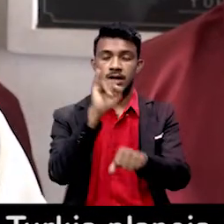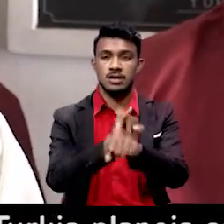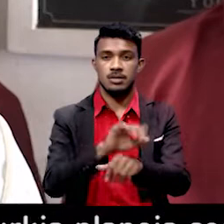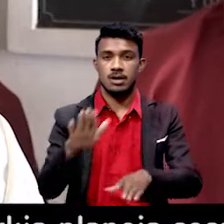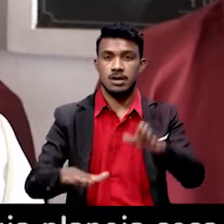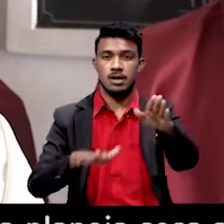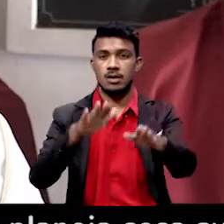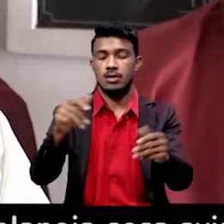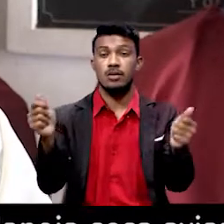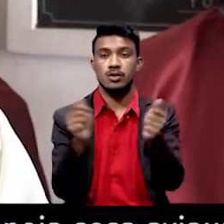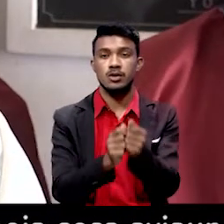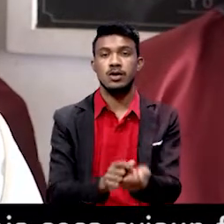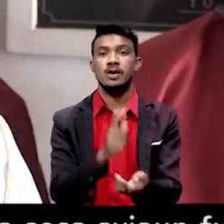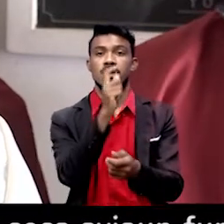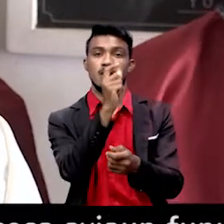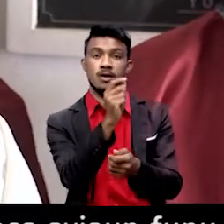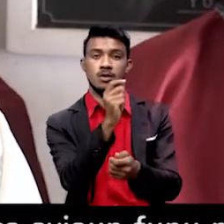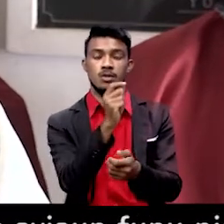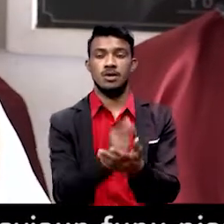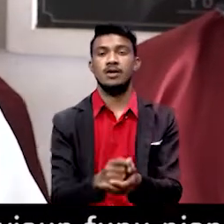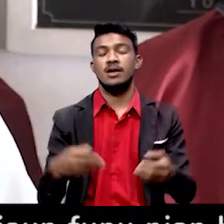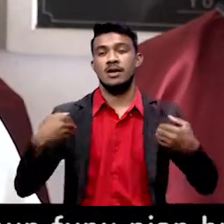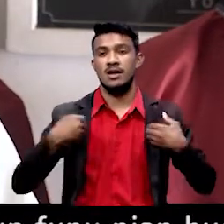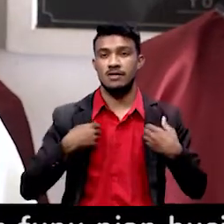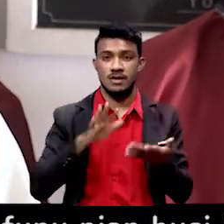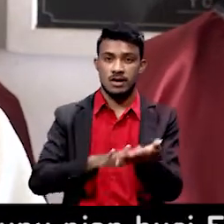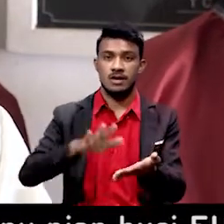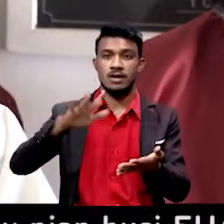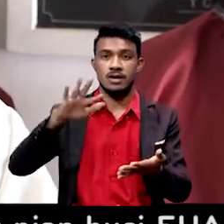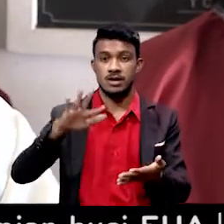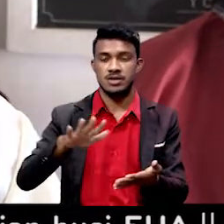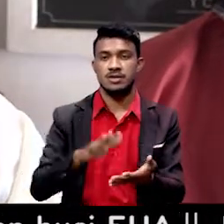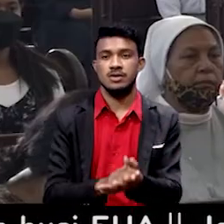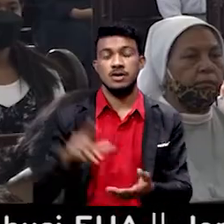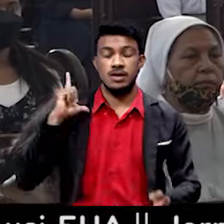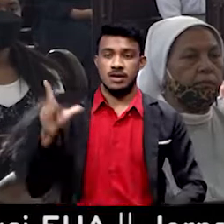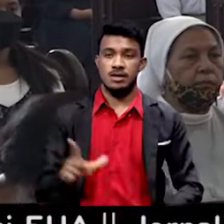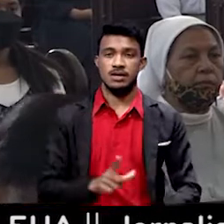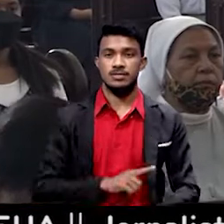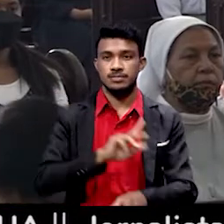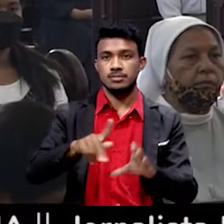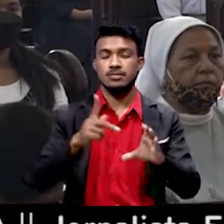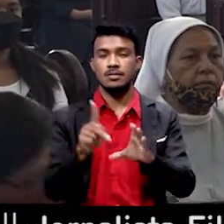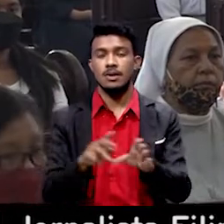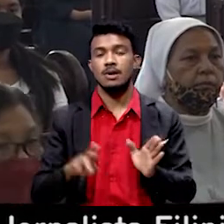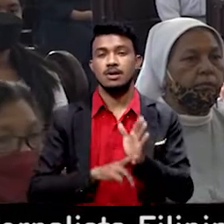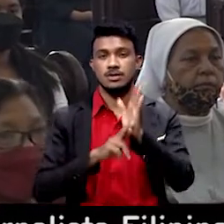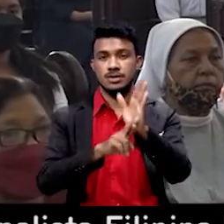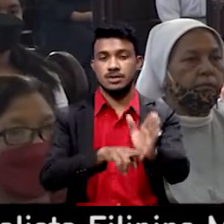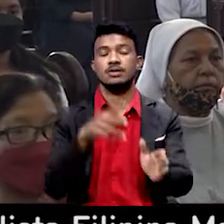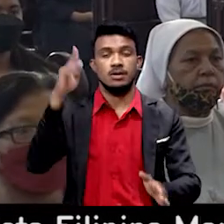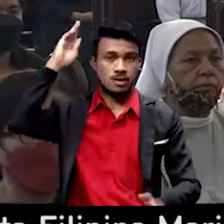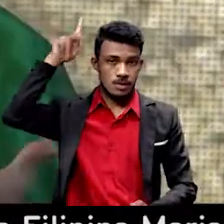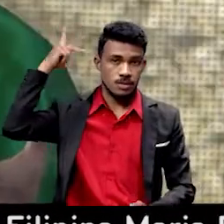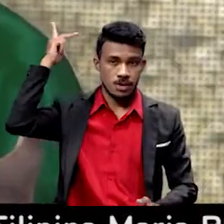ia comunhão kata igreja ida de ia Cristo participa ia sa ia missão Cristo ne ne Representante ao Papa de Timor-Leste,